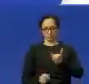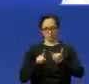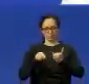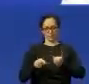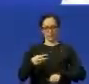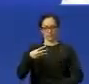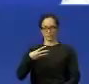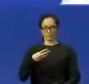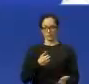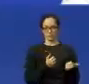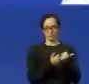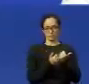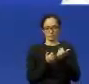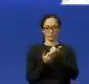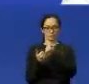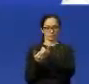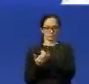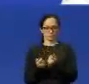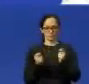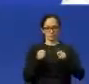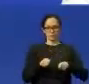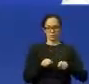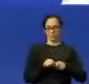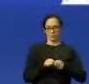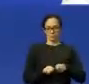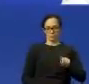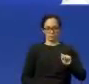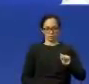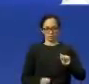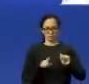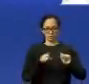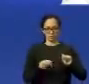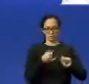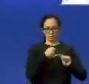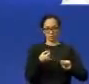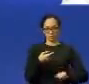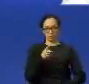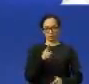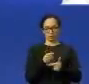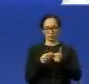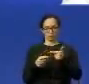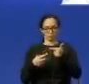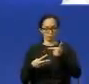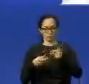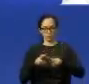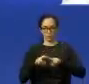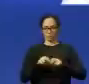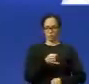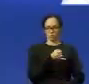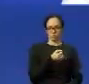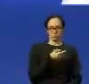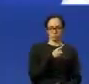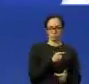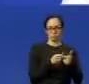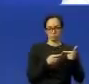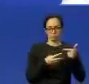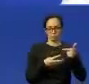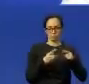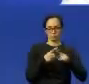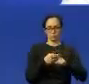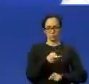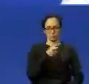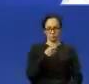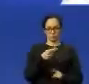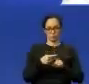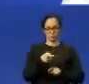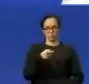3. Substituindo na expressão da função, chegamos que o A é menos 1/3. Então, a função seria menos 1/3 vezes